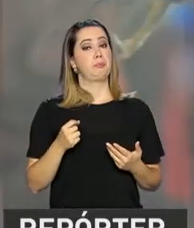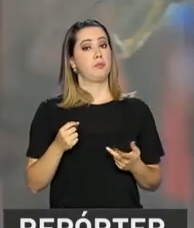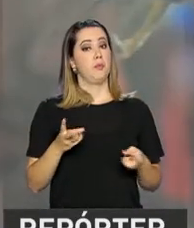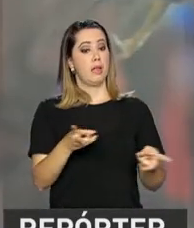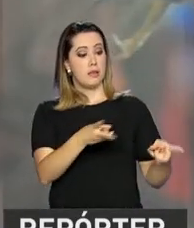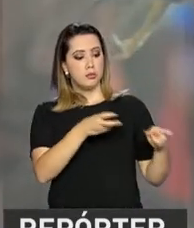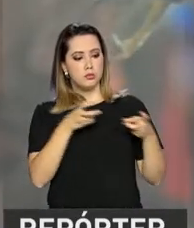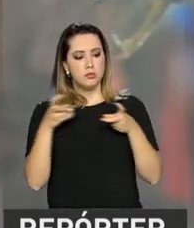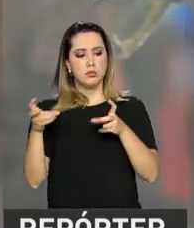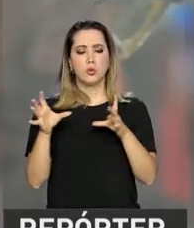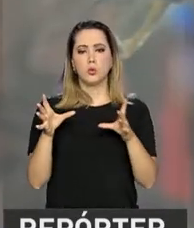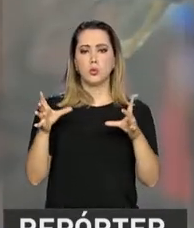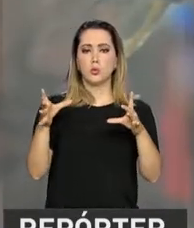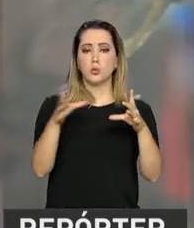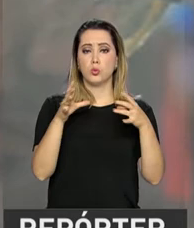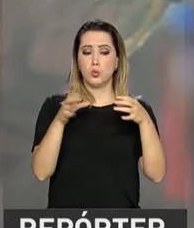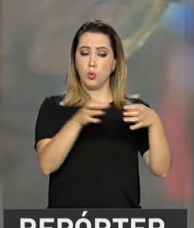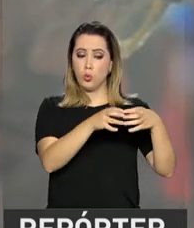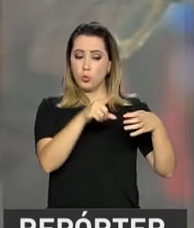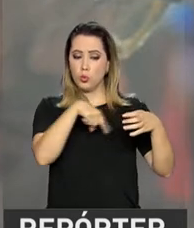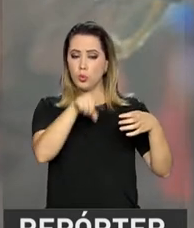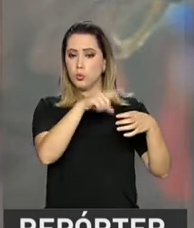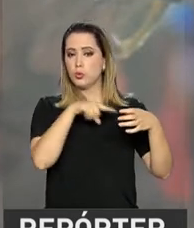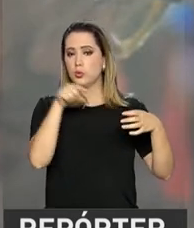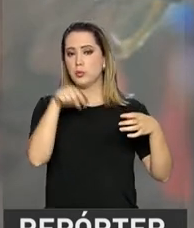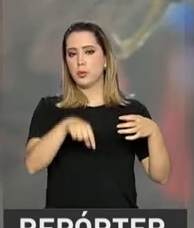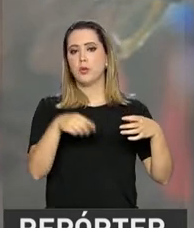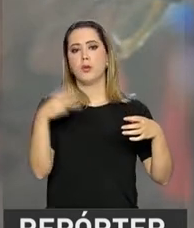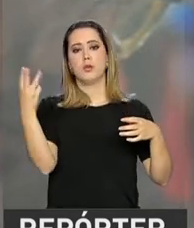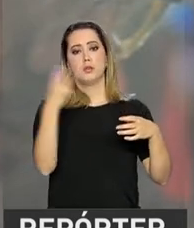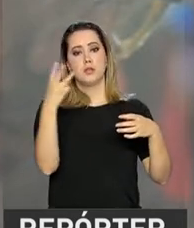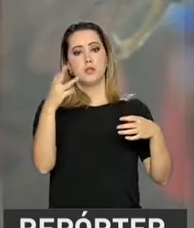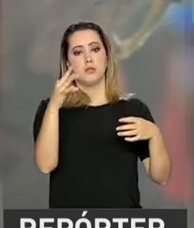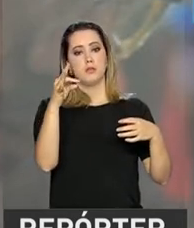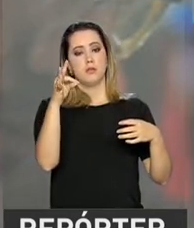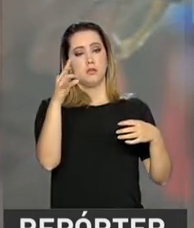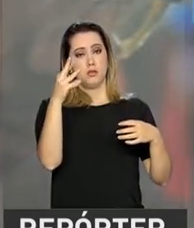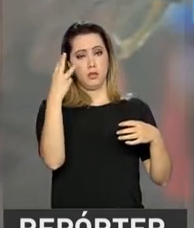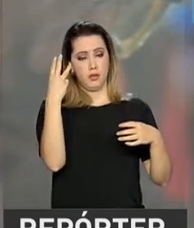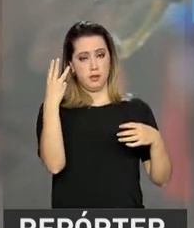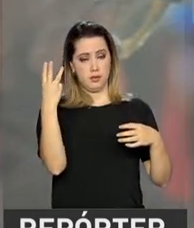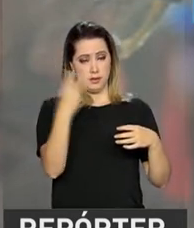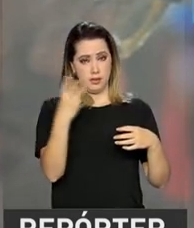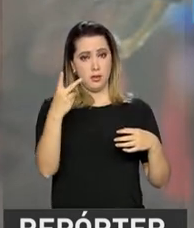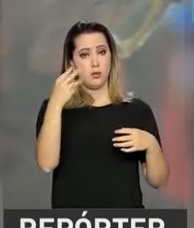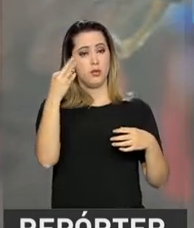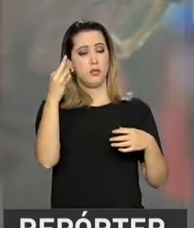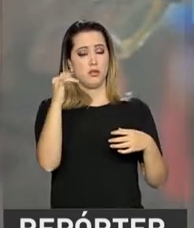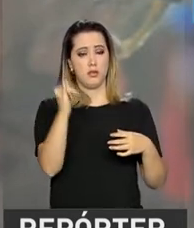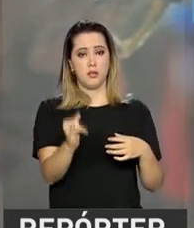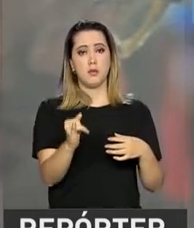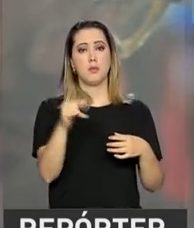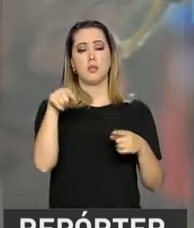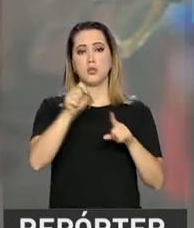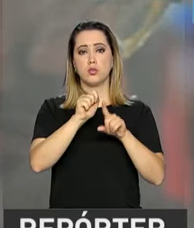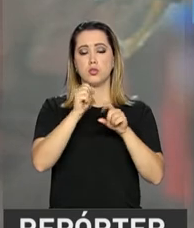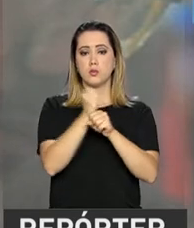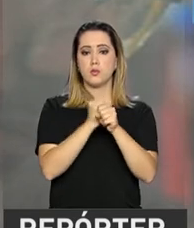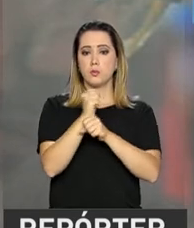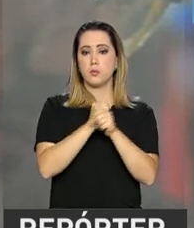de conjuntura do ipea mostram para o terceiro trimestre deste ano um crescimento de 1,4 por cento na